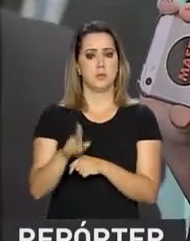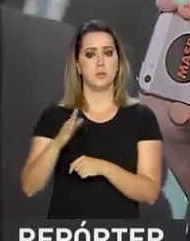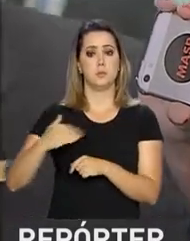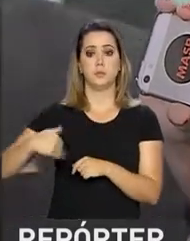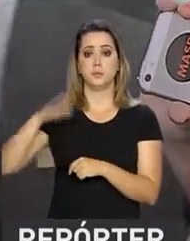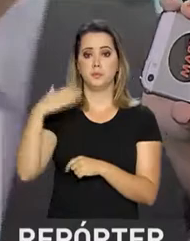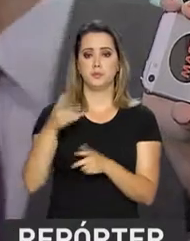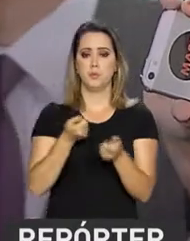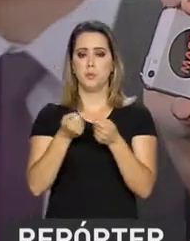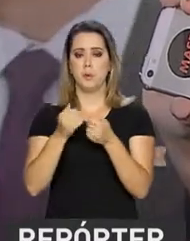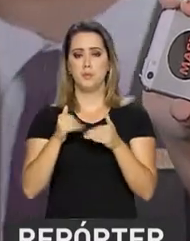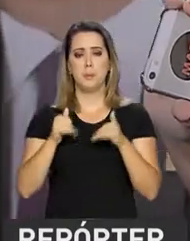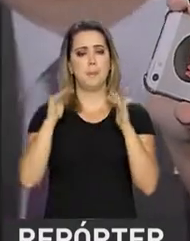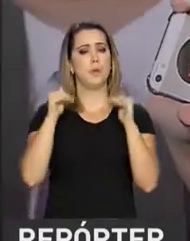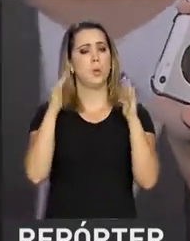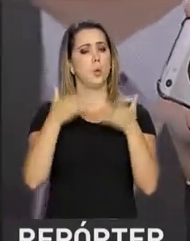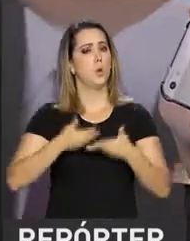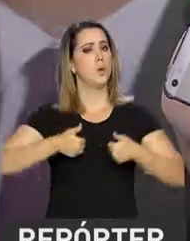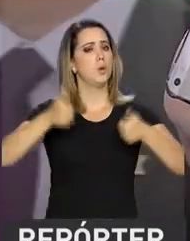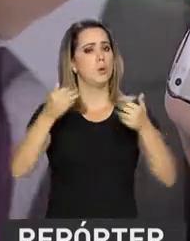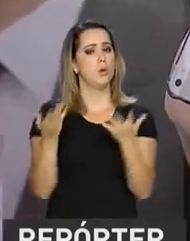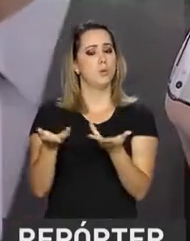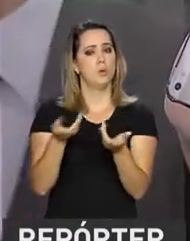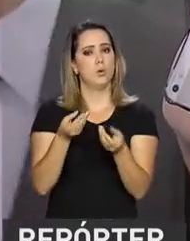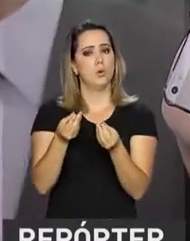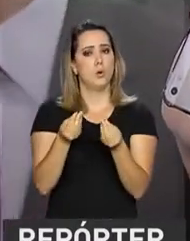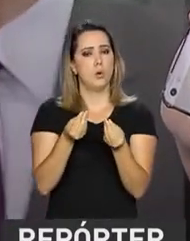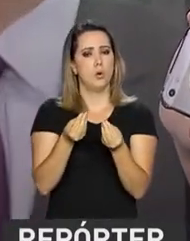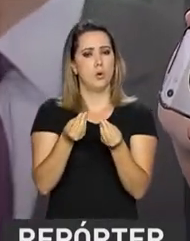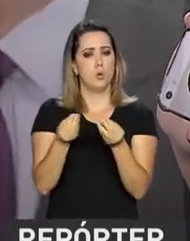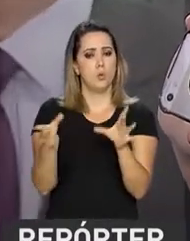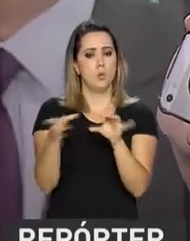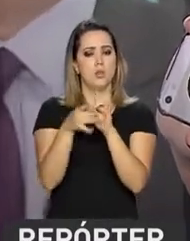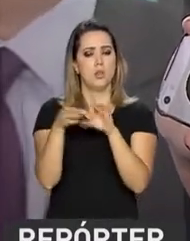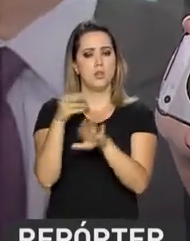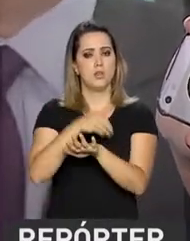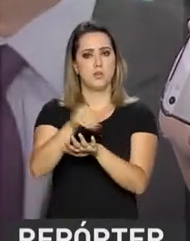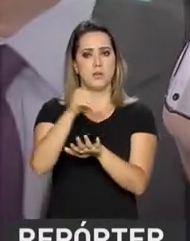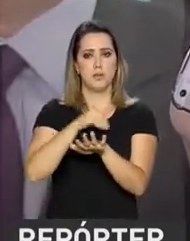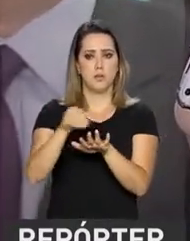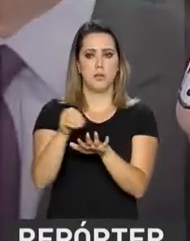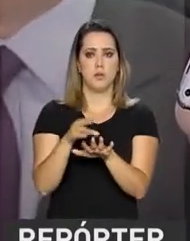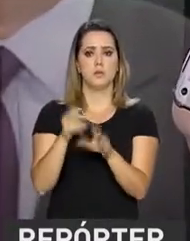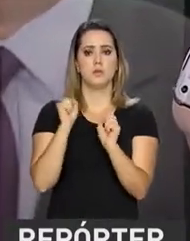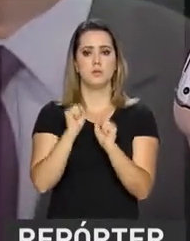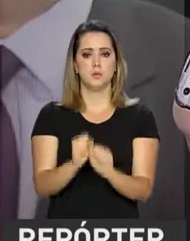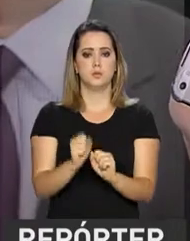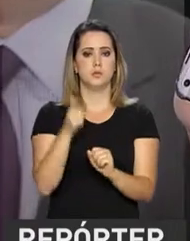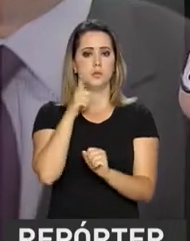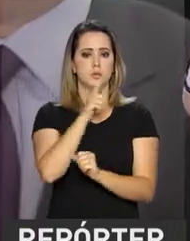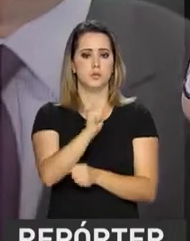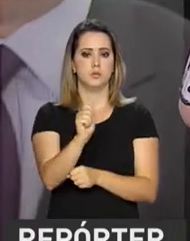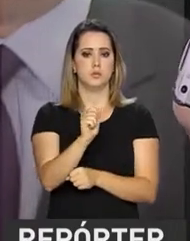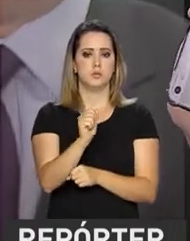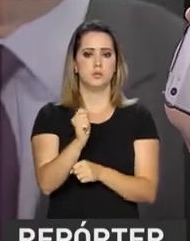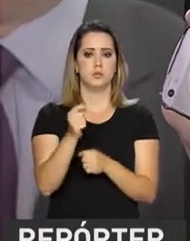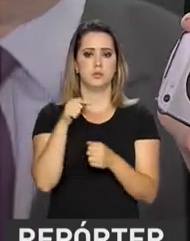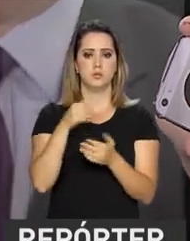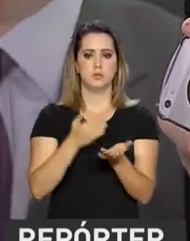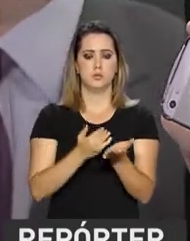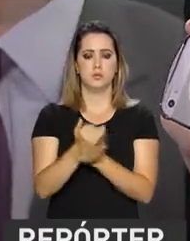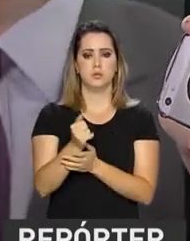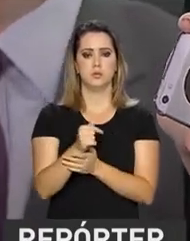o aprimoramento e, através da informação e da integração da mesma, que nós consigamos, a